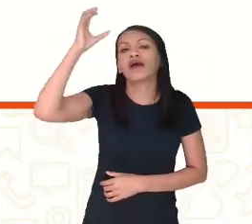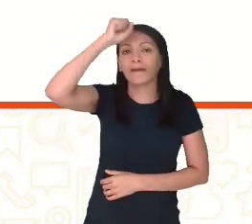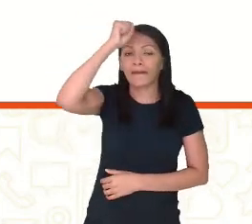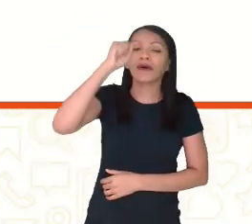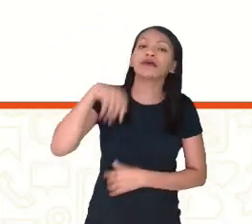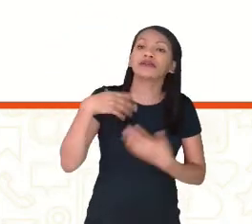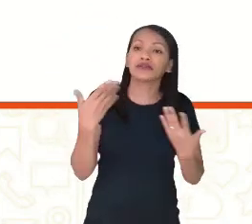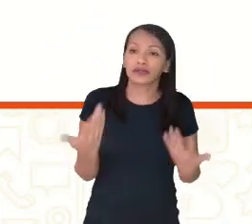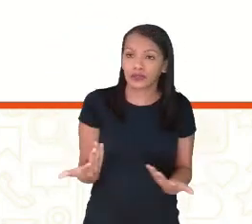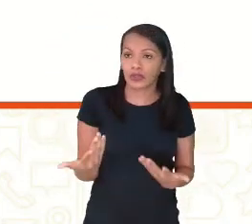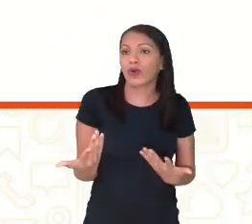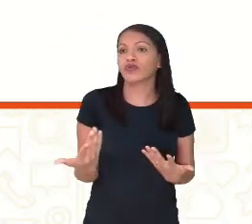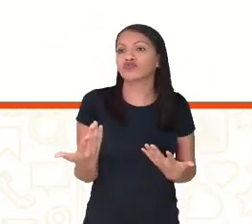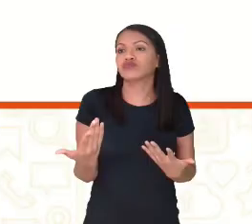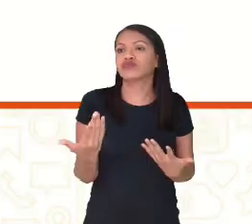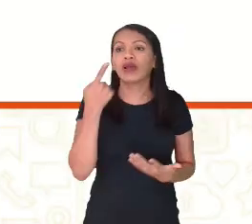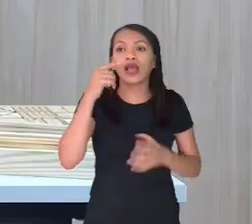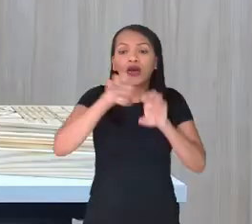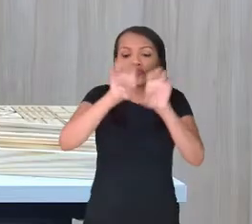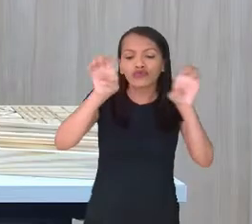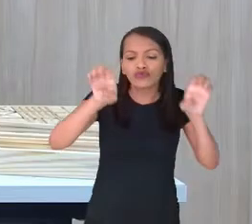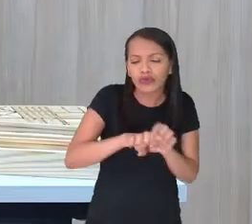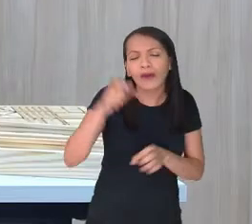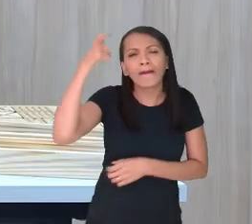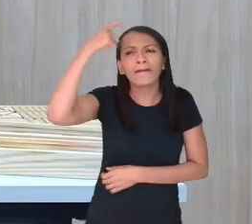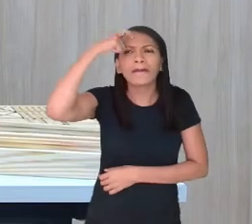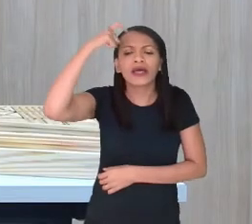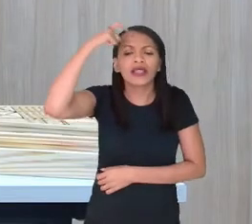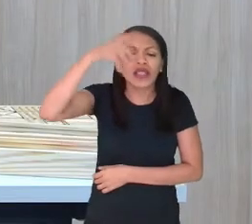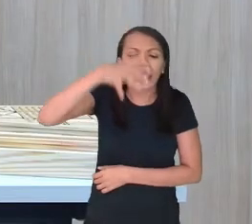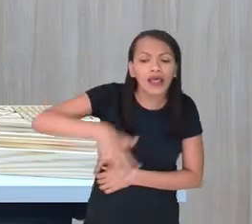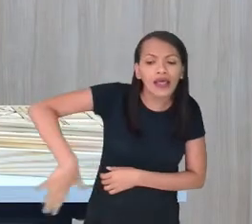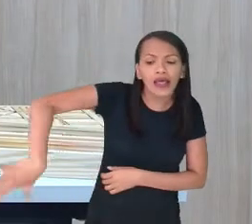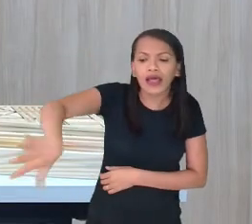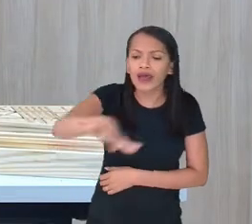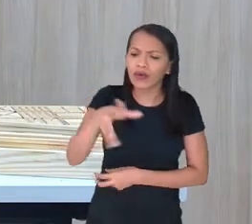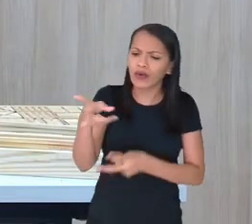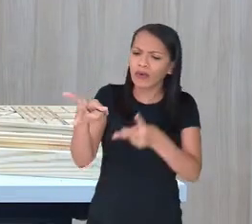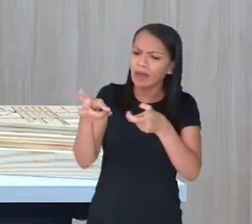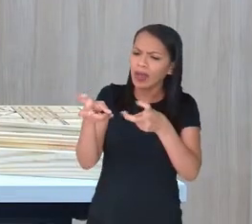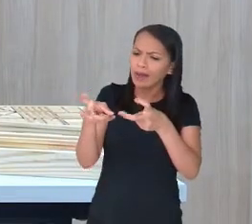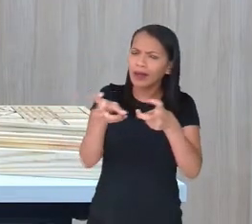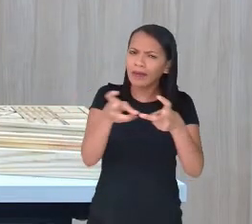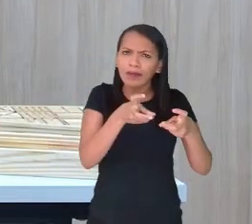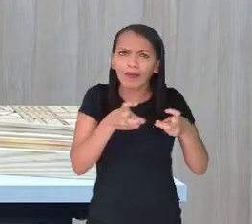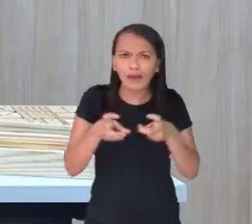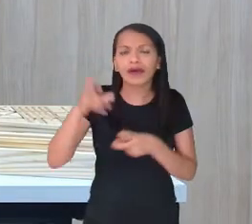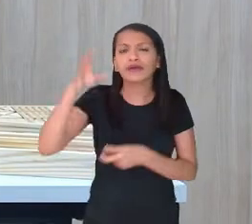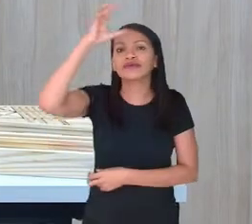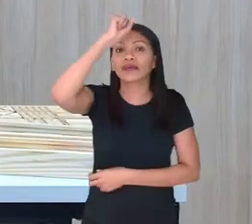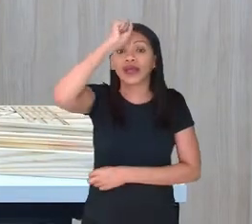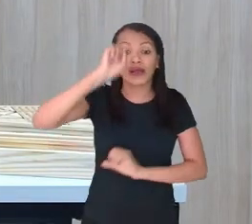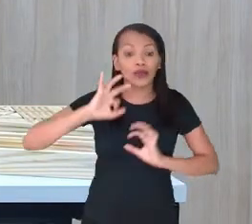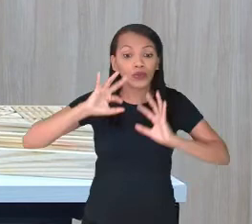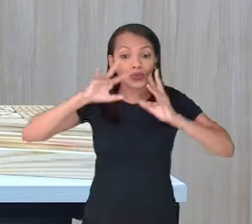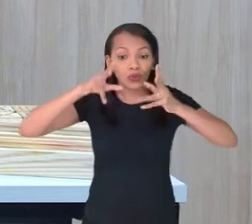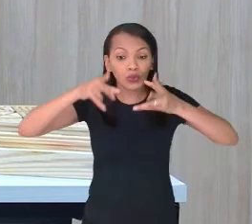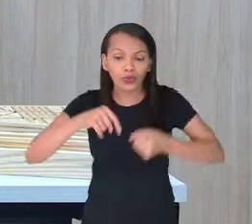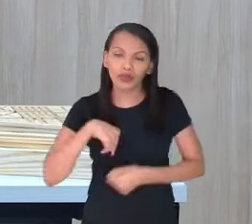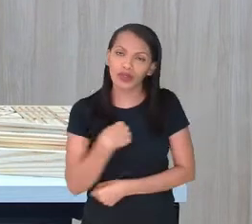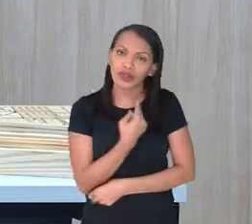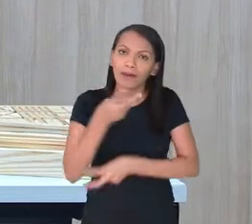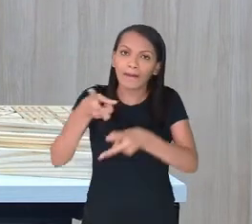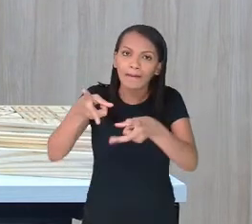estruturas mentais e o ambiente. Então, essa aprendizagem é tudo que a gente